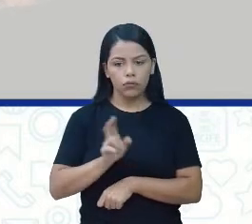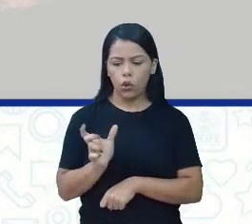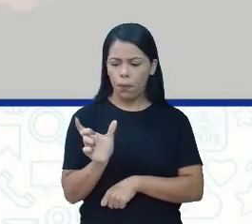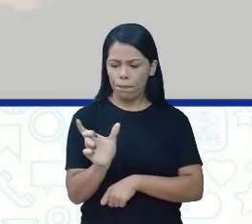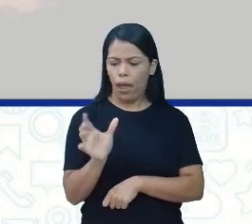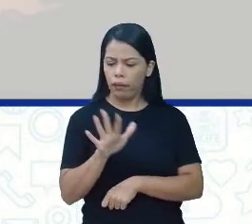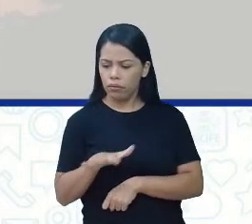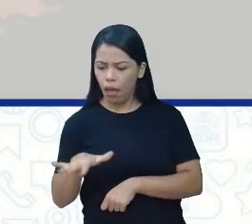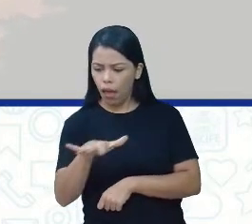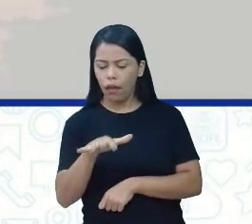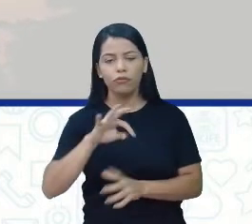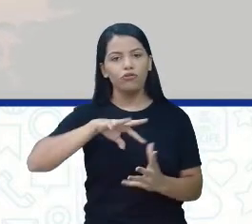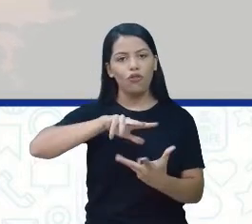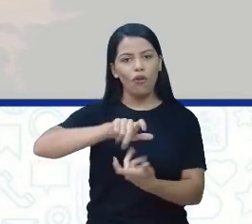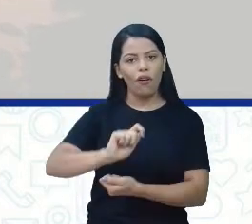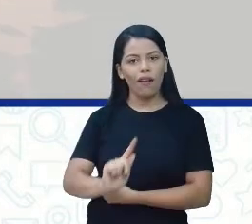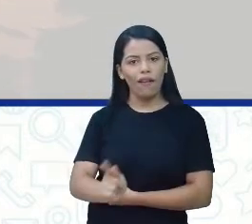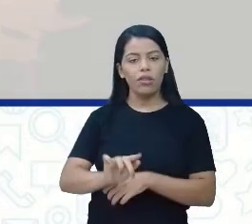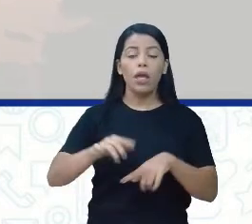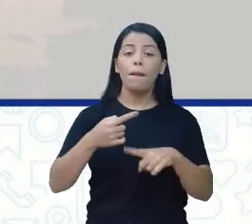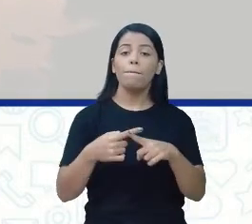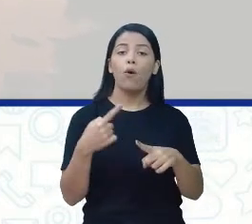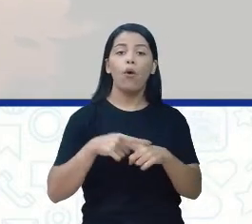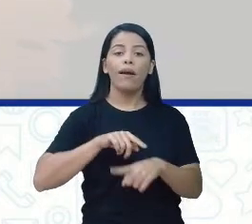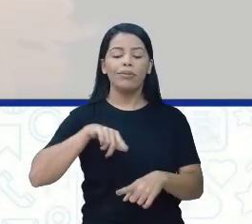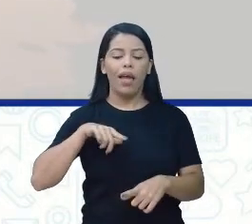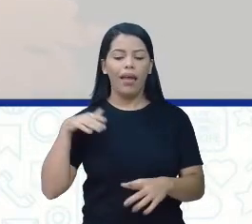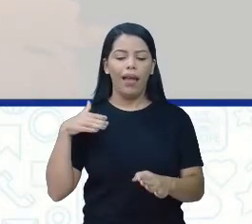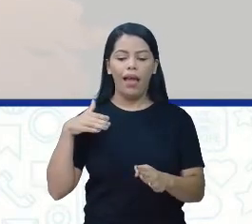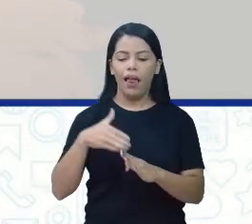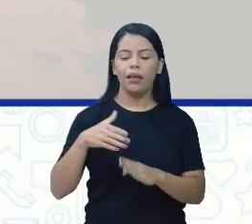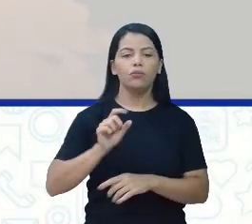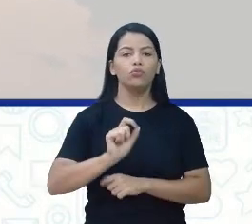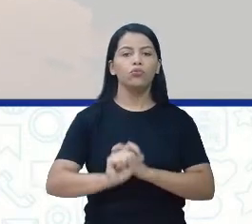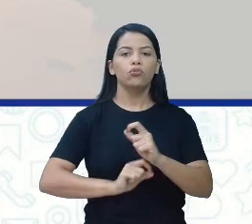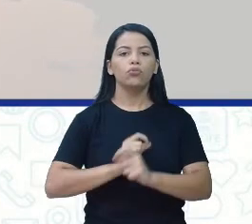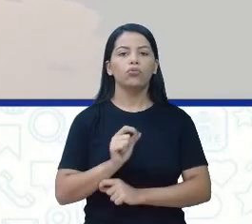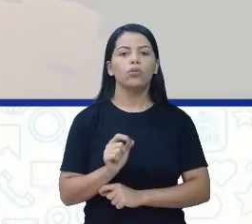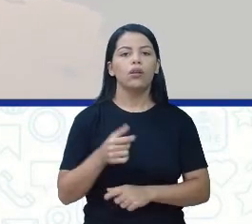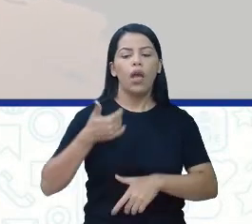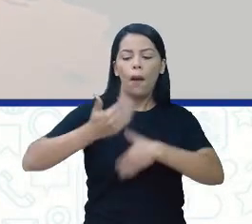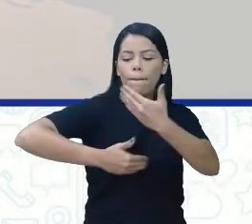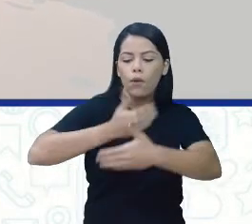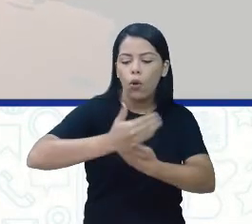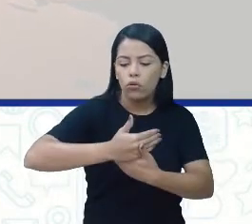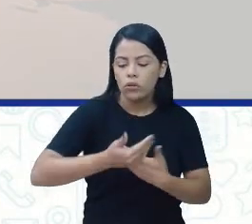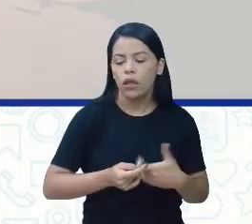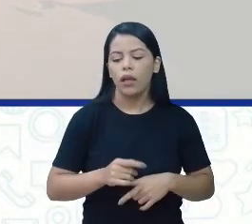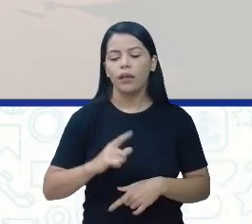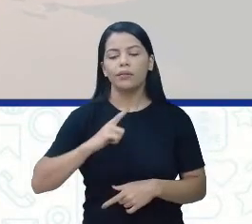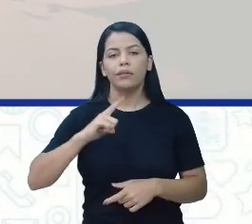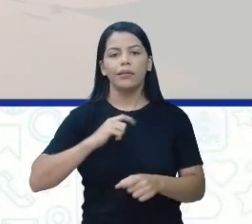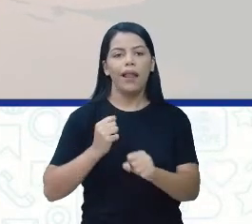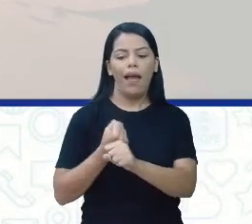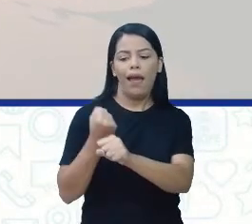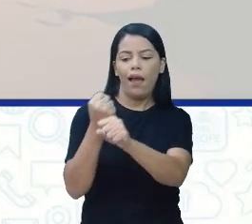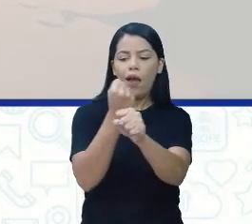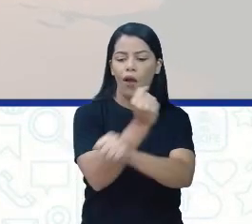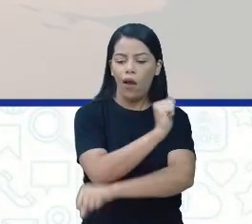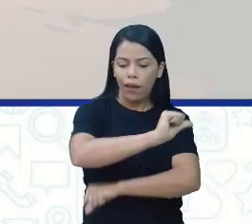de geografia, pois está diretamente relacionado aos processos de construção